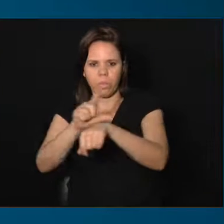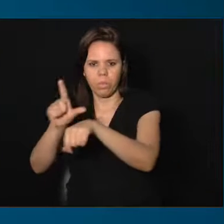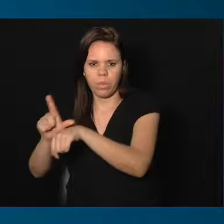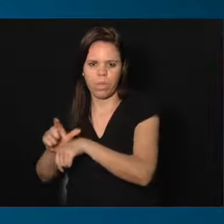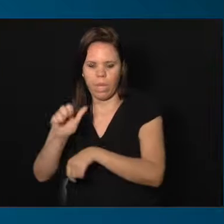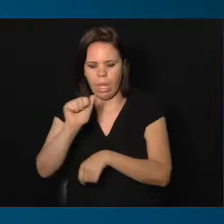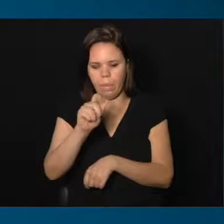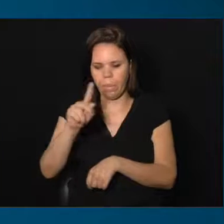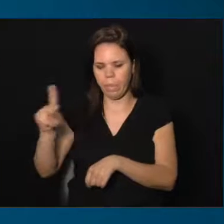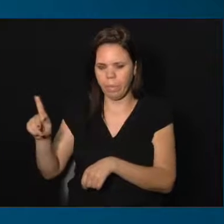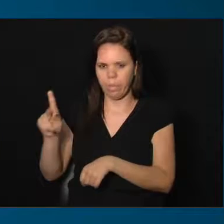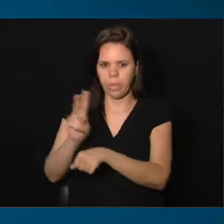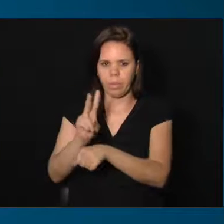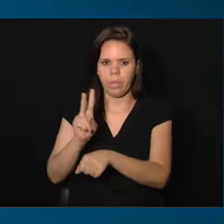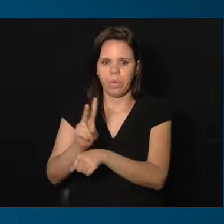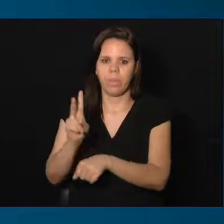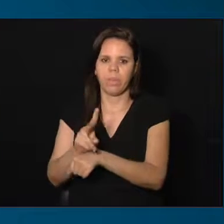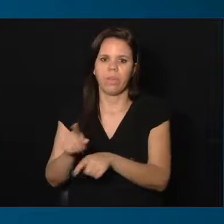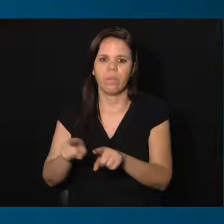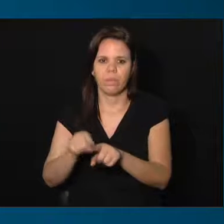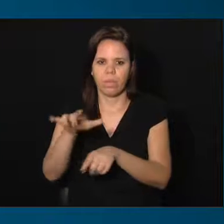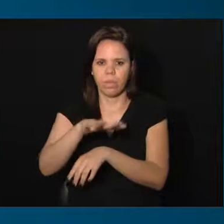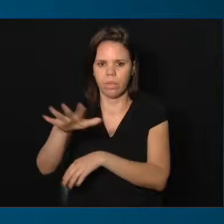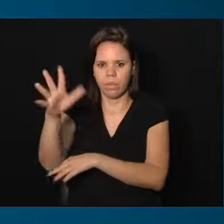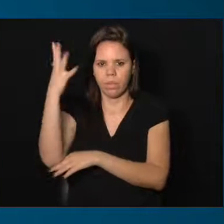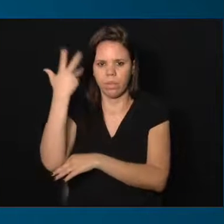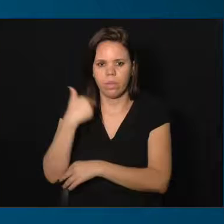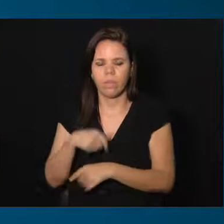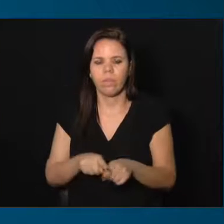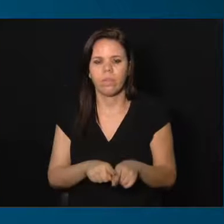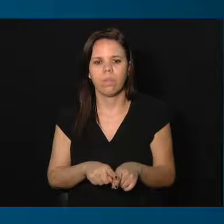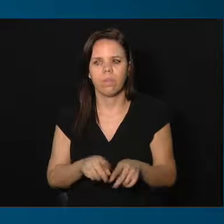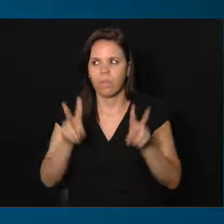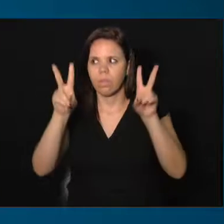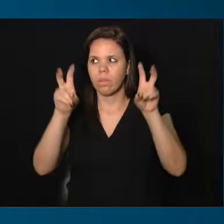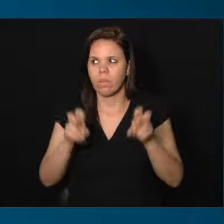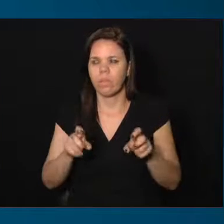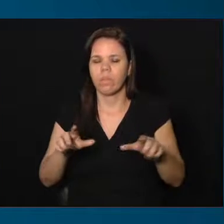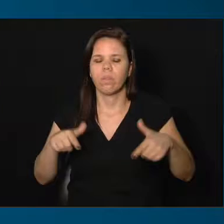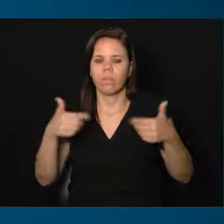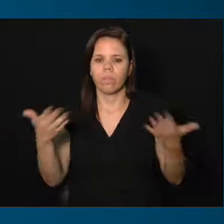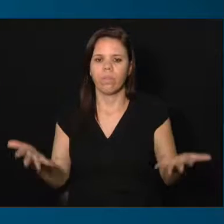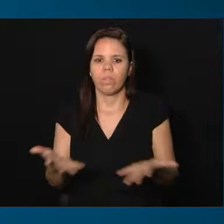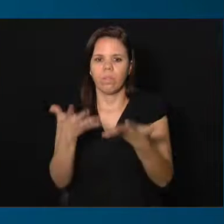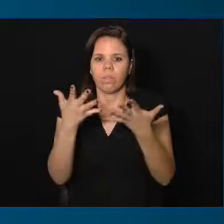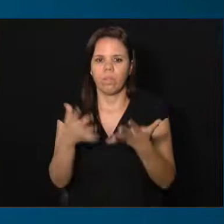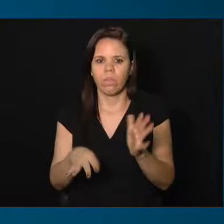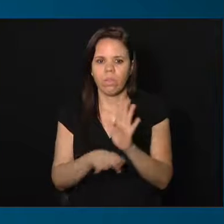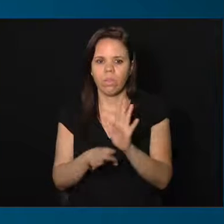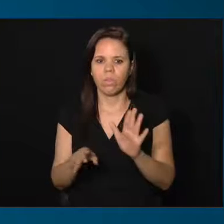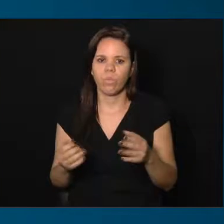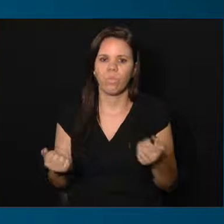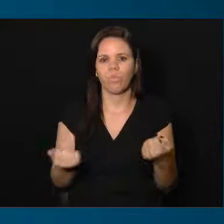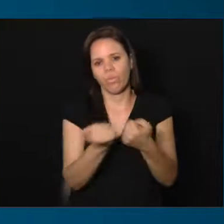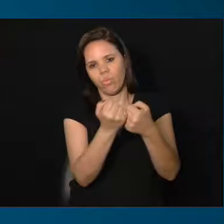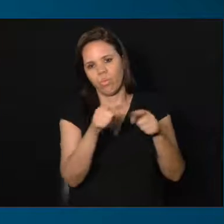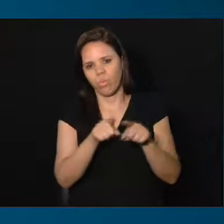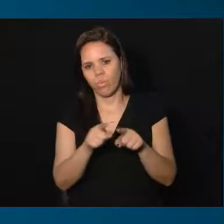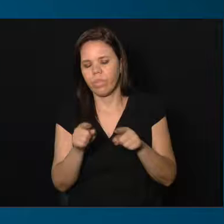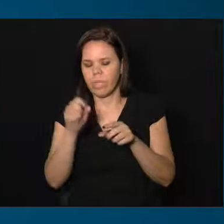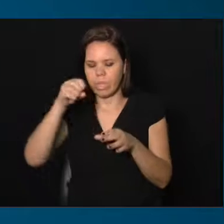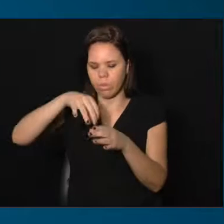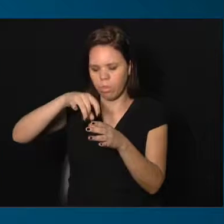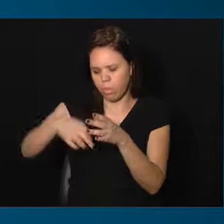APP, preservação permanente e também áreas verdes. O termo estabelece formas dessa compensação, como o plantio de